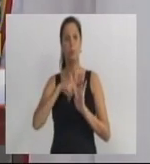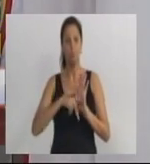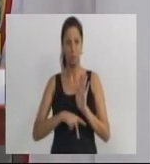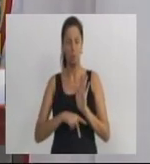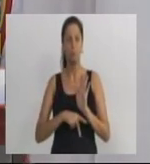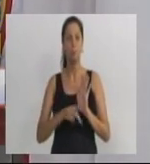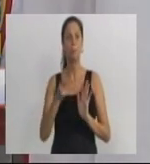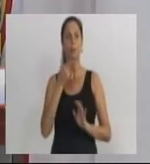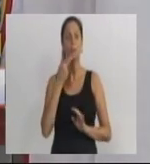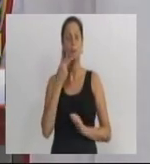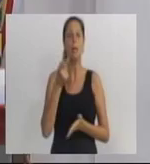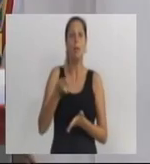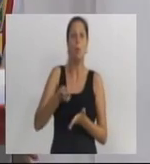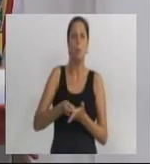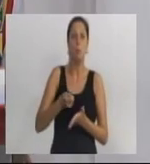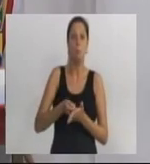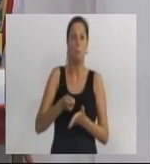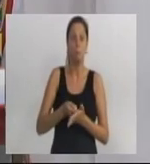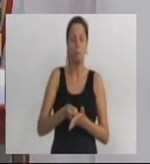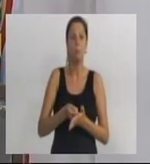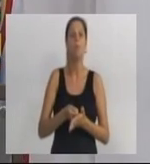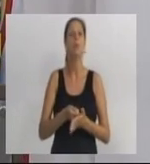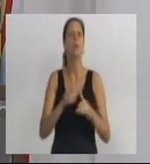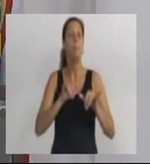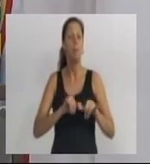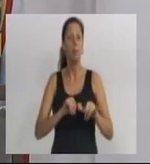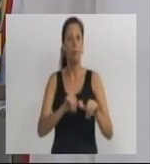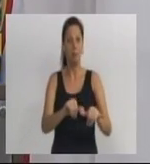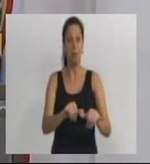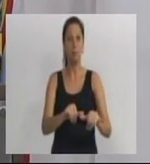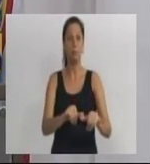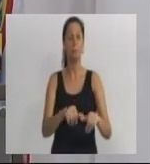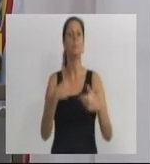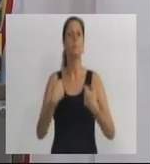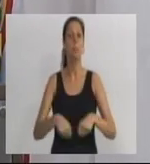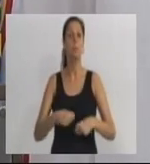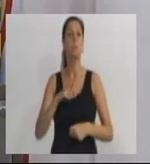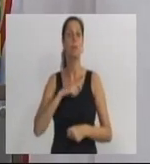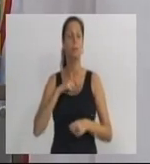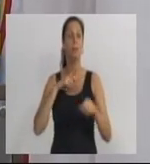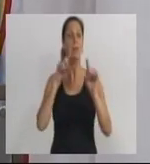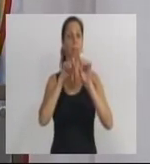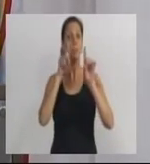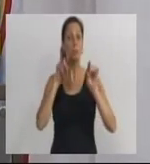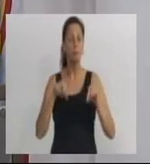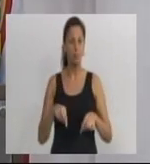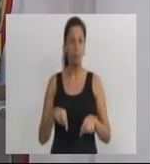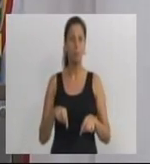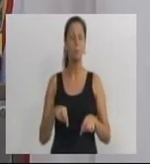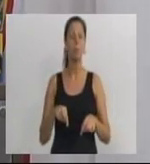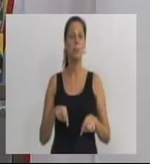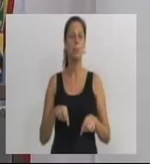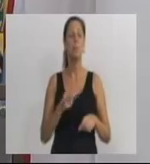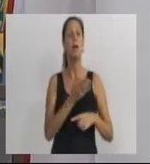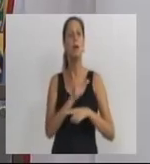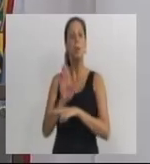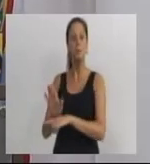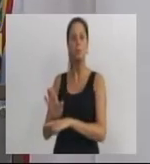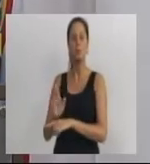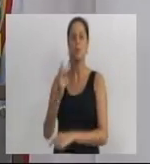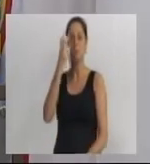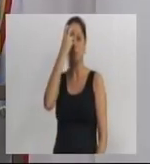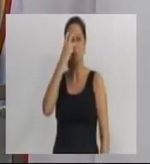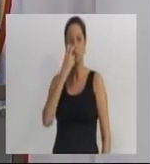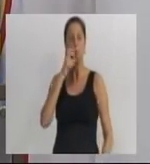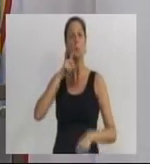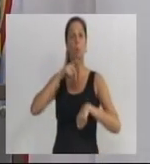dispõe sobre a obrigatoriedade dos hipermercados e supermercados de disponibilizarem funcionário para auxiliar os deficientes visuais e suas